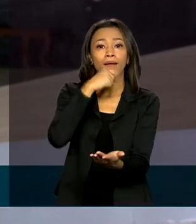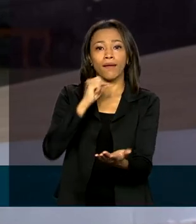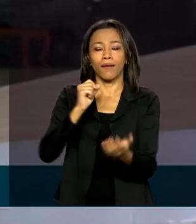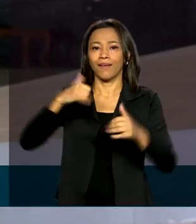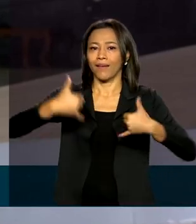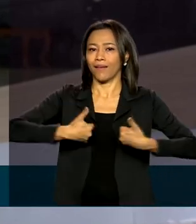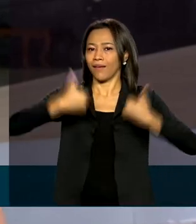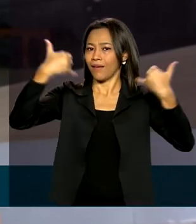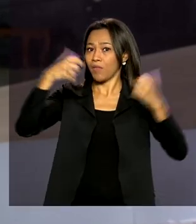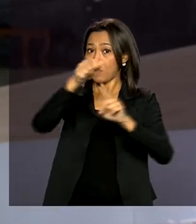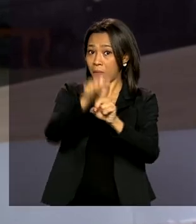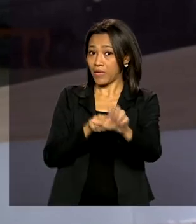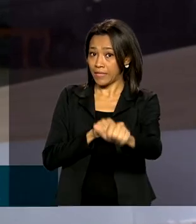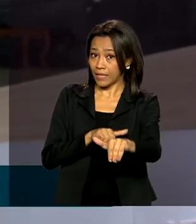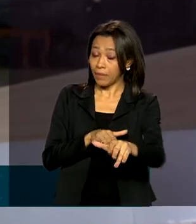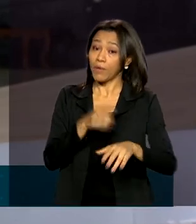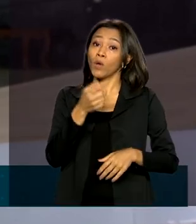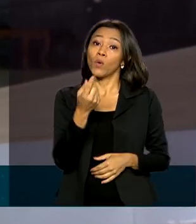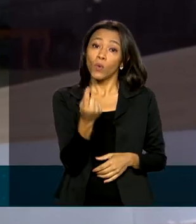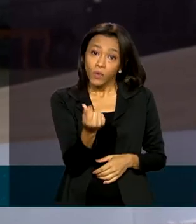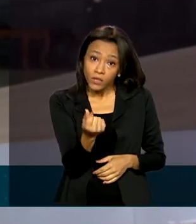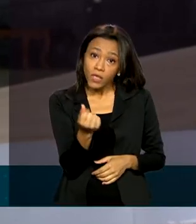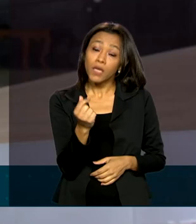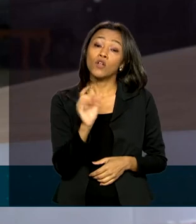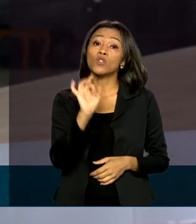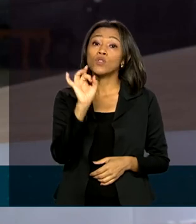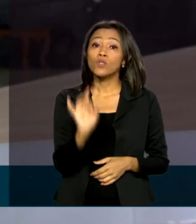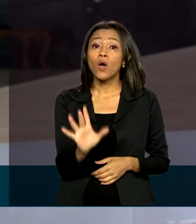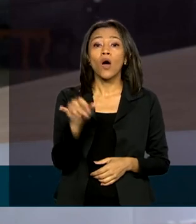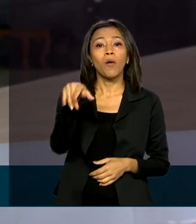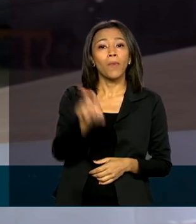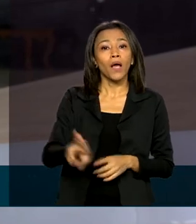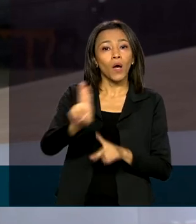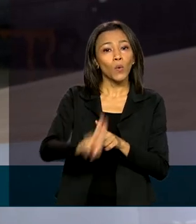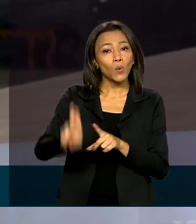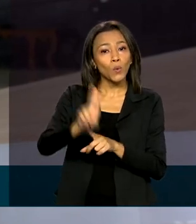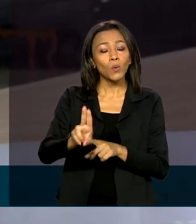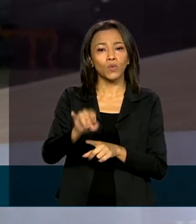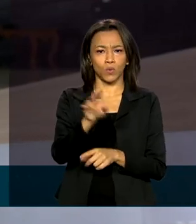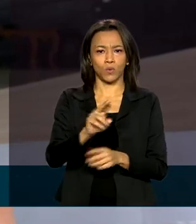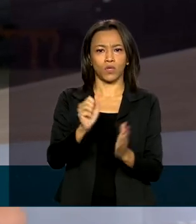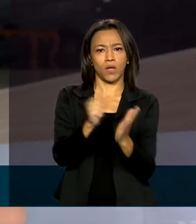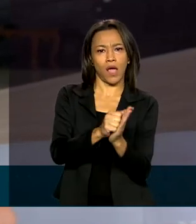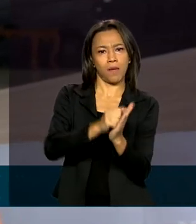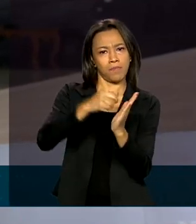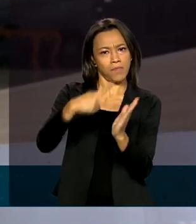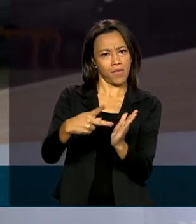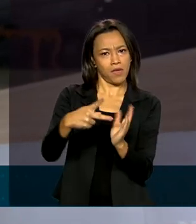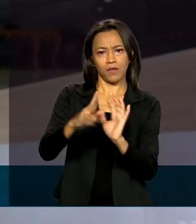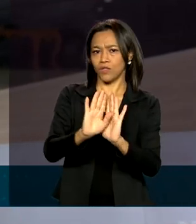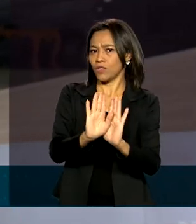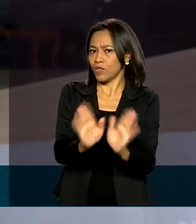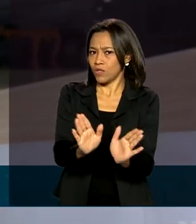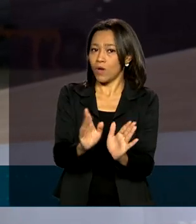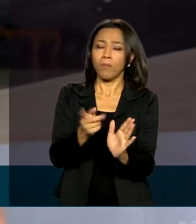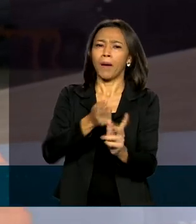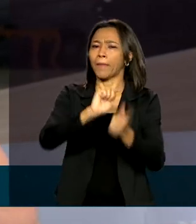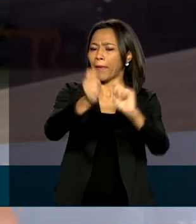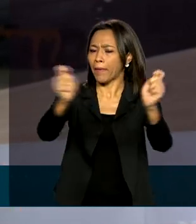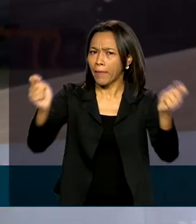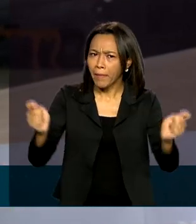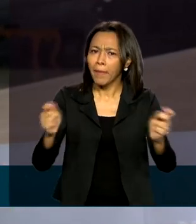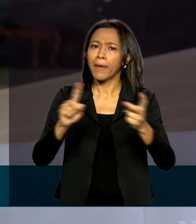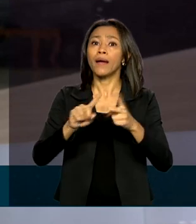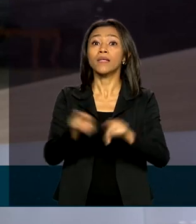setembro inicialmente o dinheiro vai ficar disponível apenas para uso por meio do aplicativo caixa tem para pagamento de